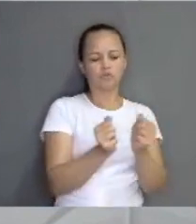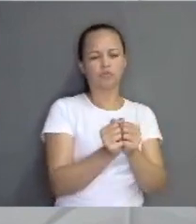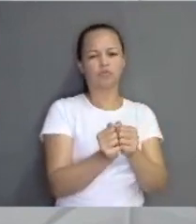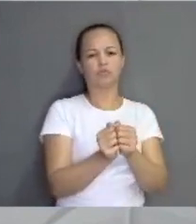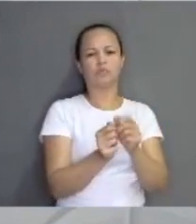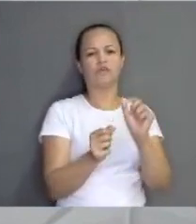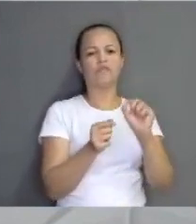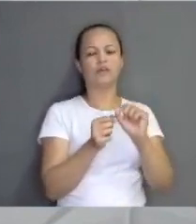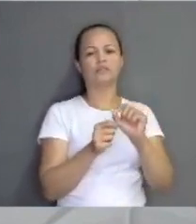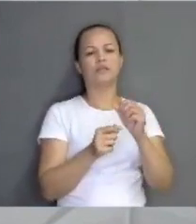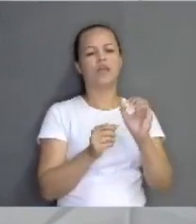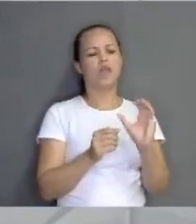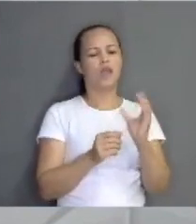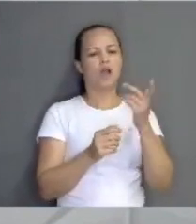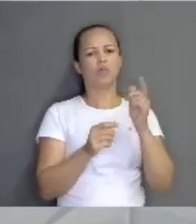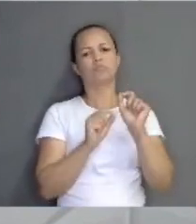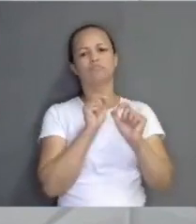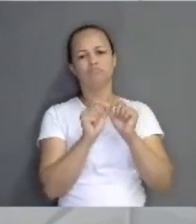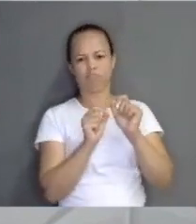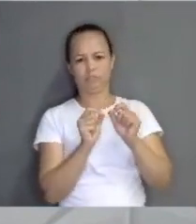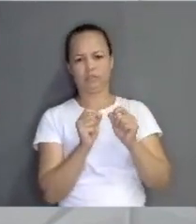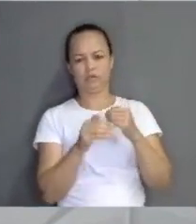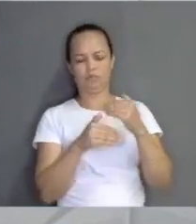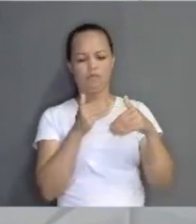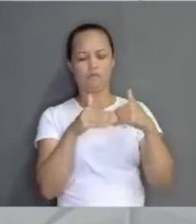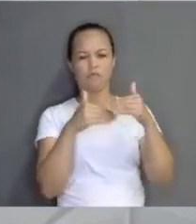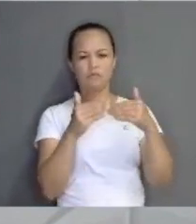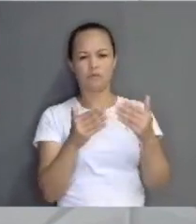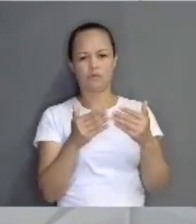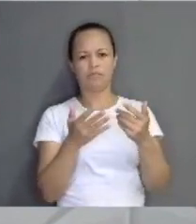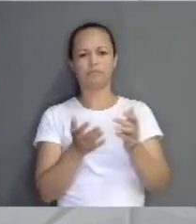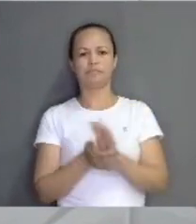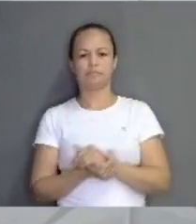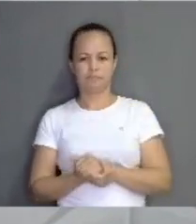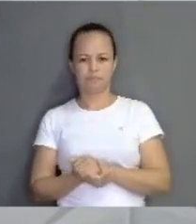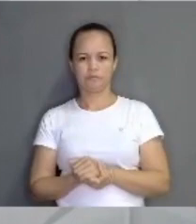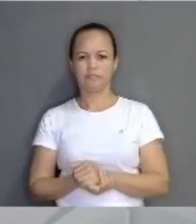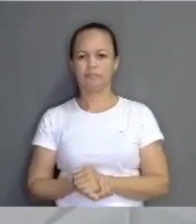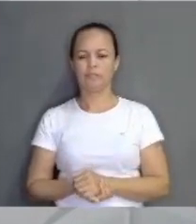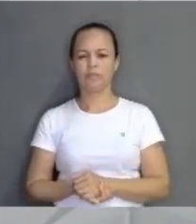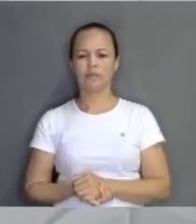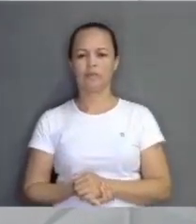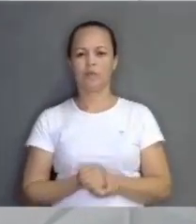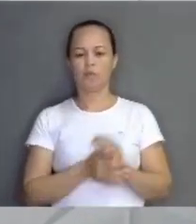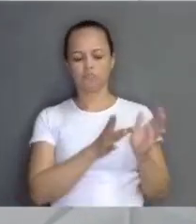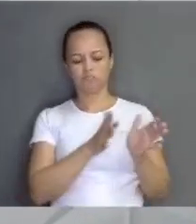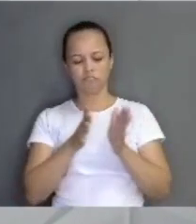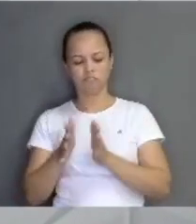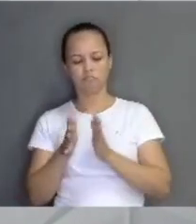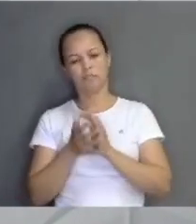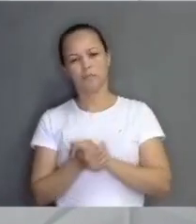algo, tendo alguma função para desempenhar, tá bem? Continuando.